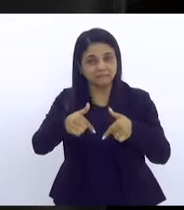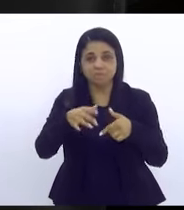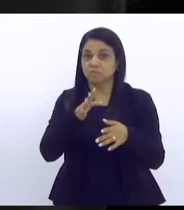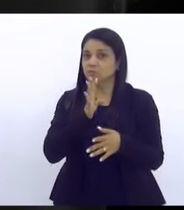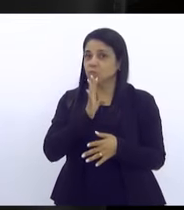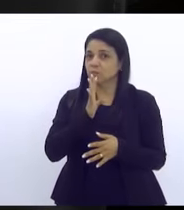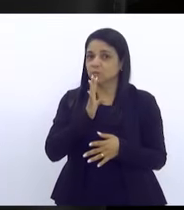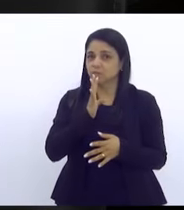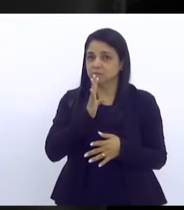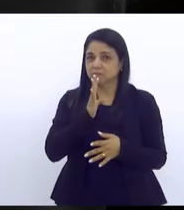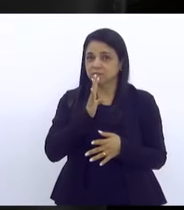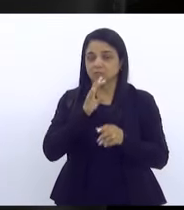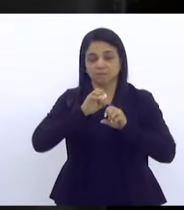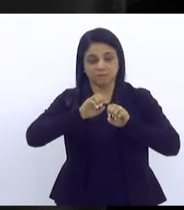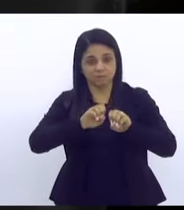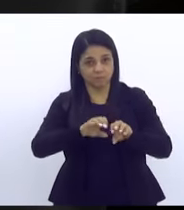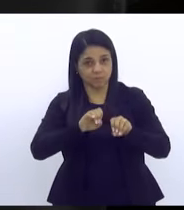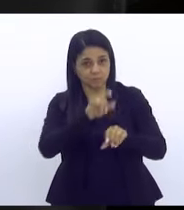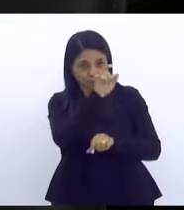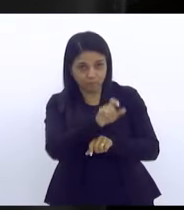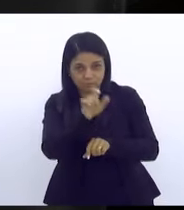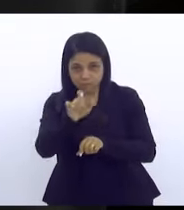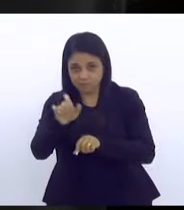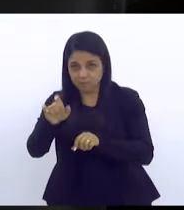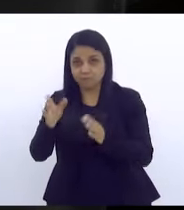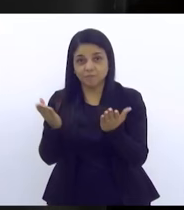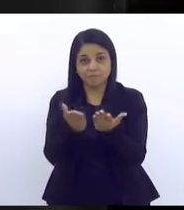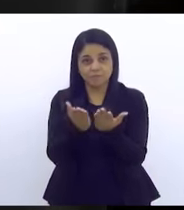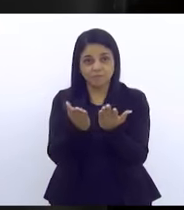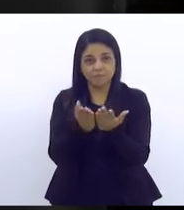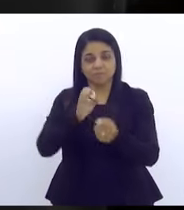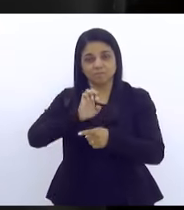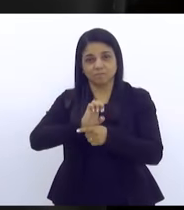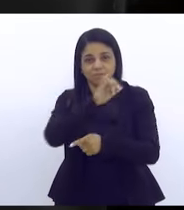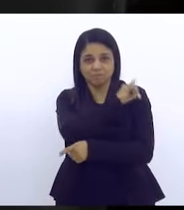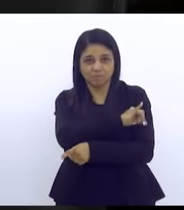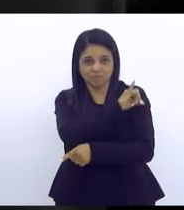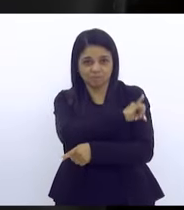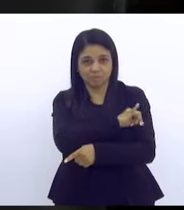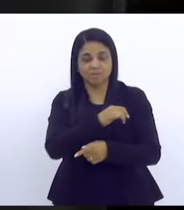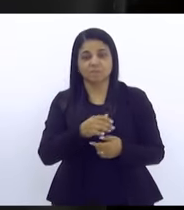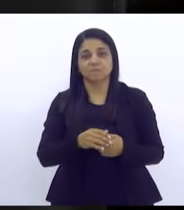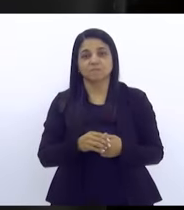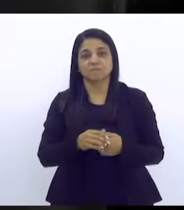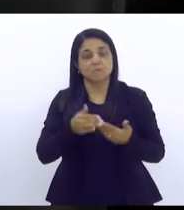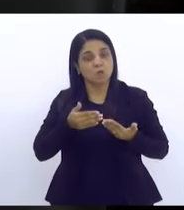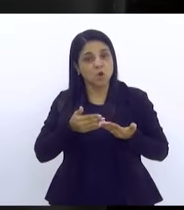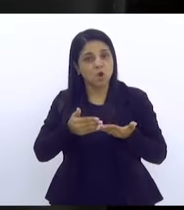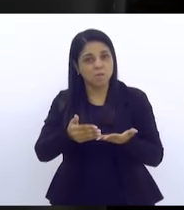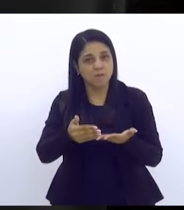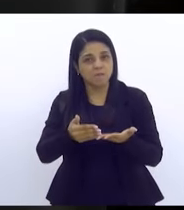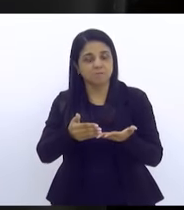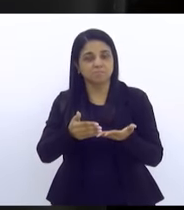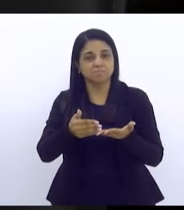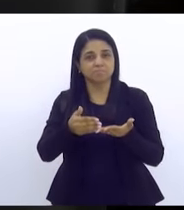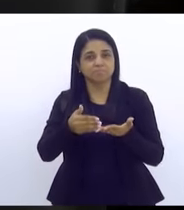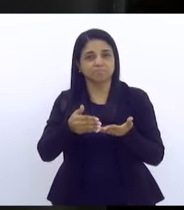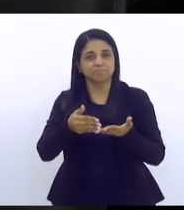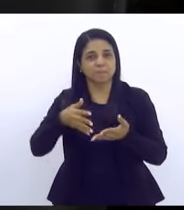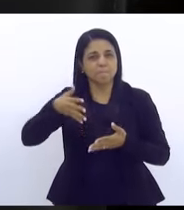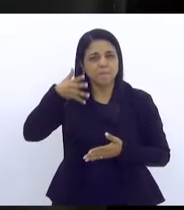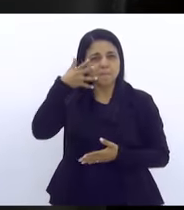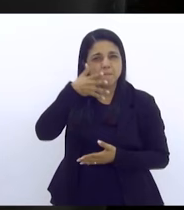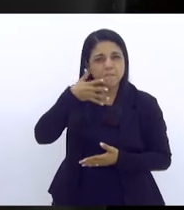reconhecer as educadoras cristãs deste Estado. inicio citando a